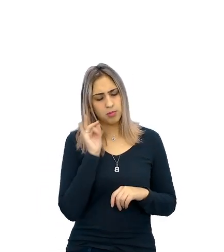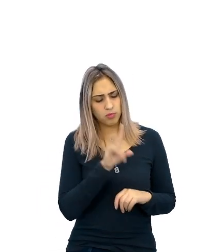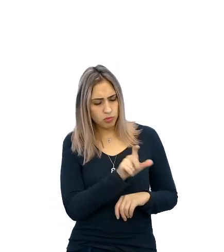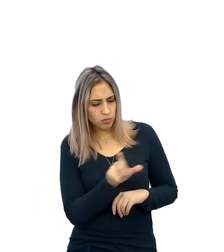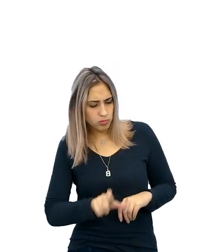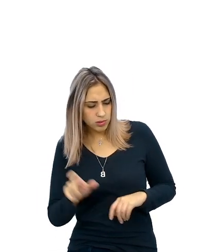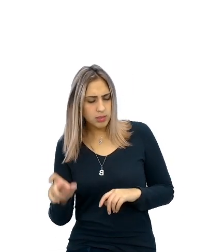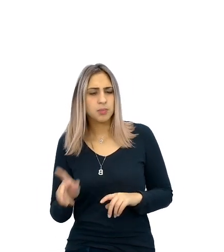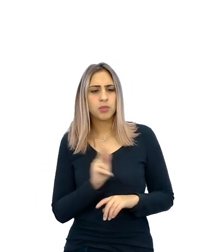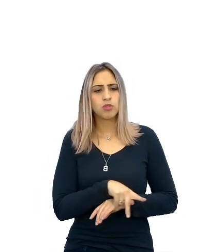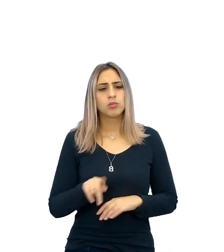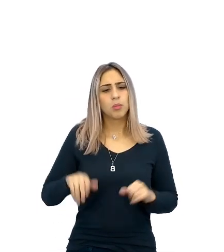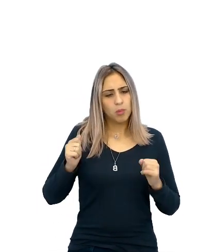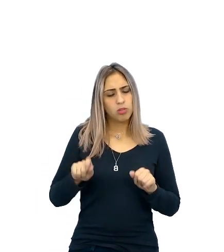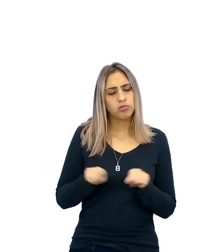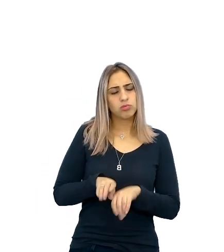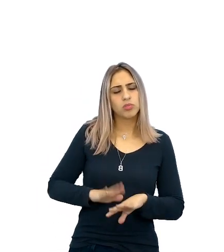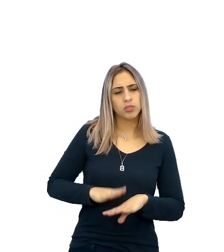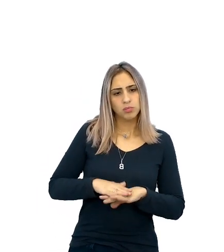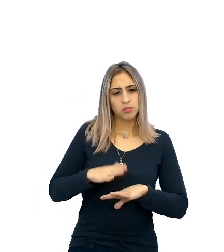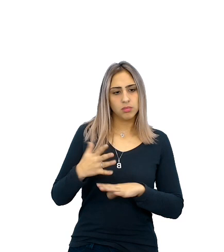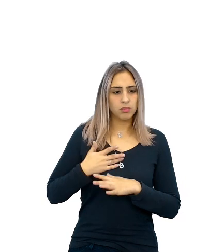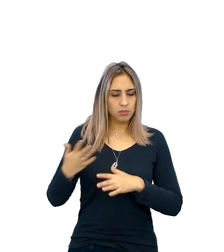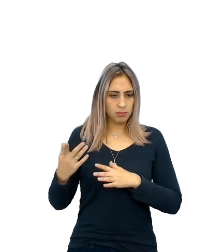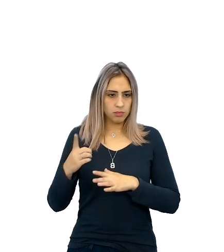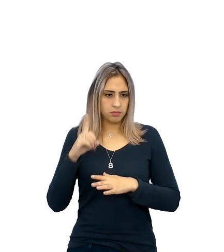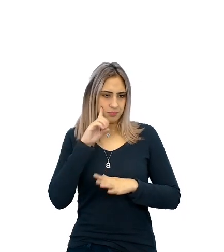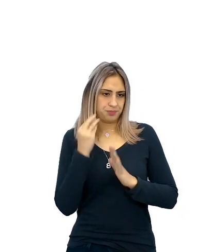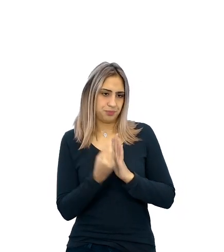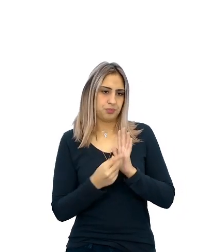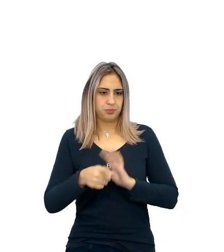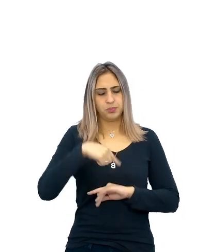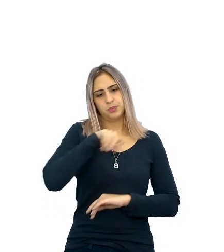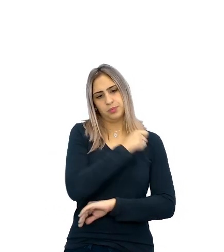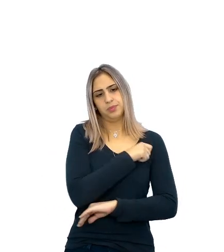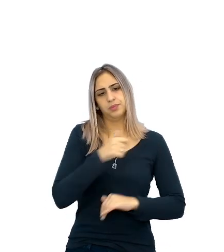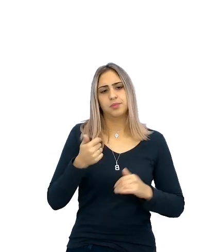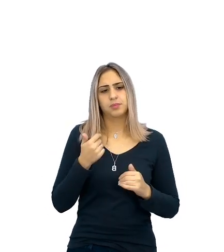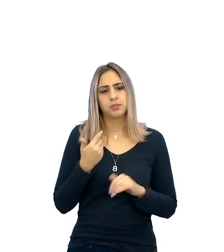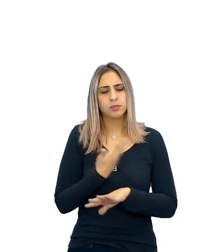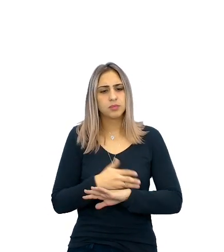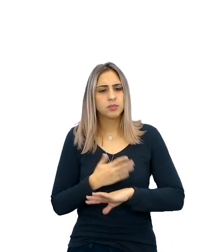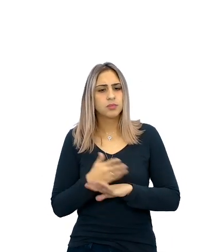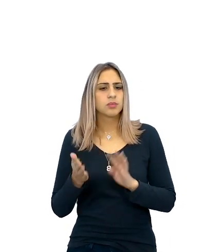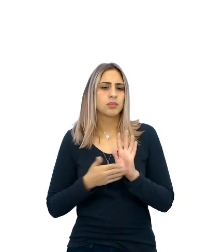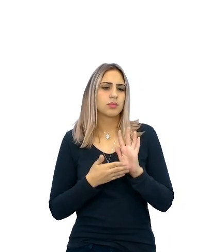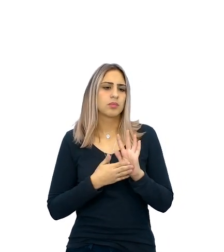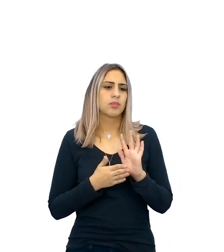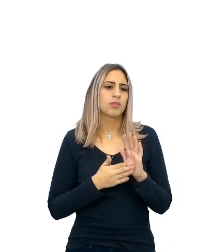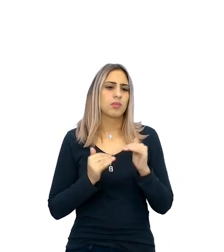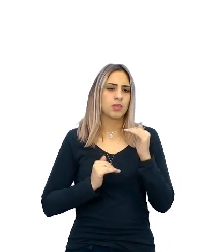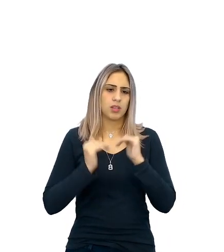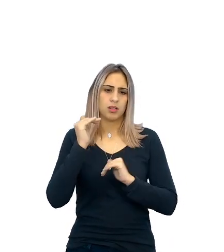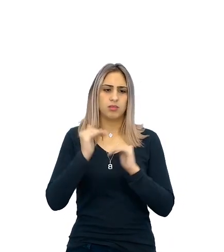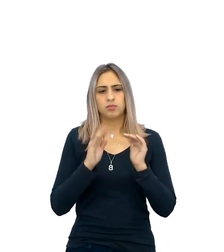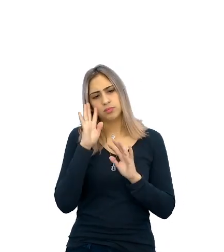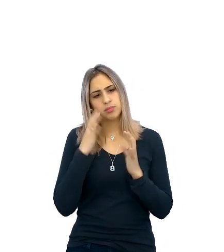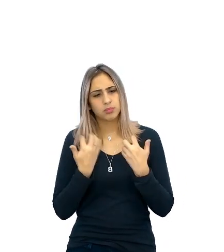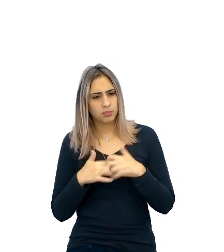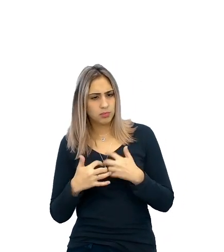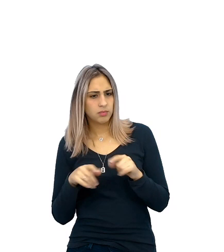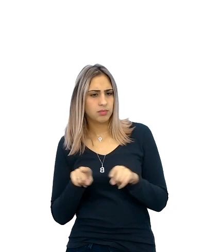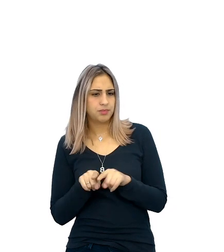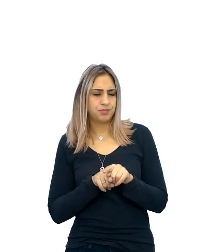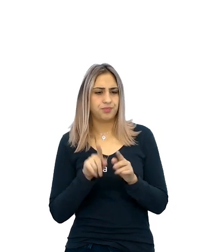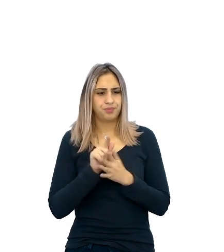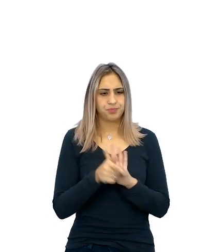vocês, professores, podem saber no convívio diário com seus estudantes. Examinar essas propostas de exploração dos níveis de complexidade